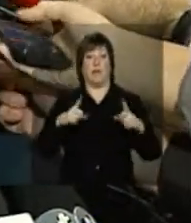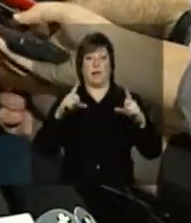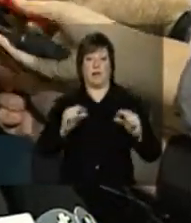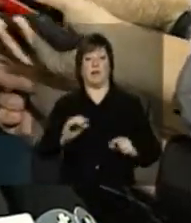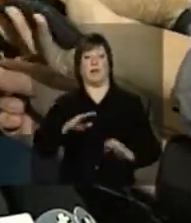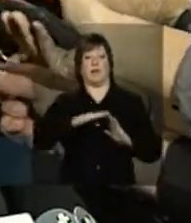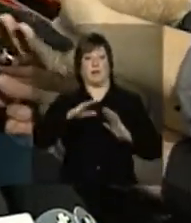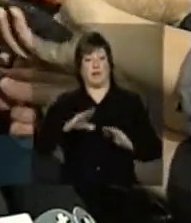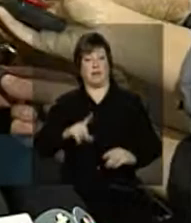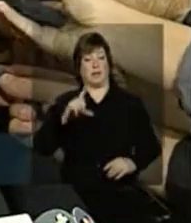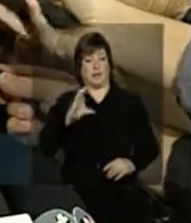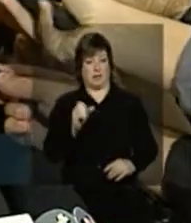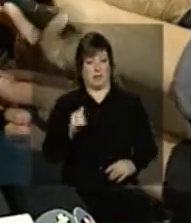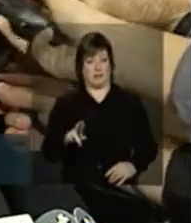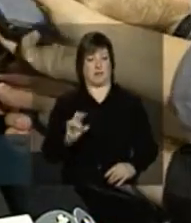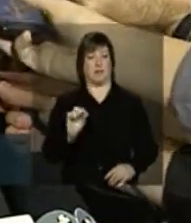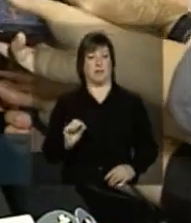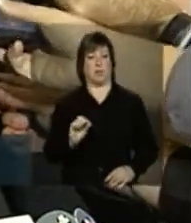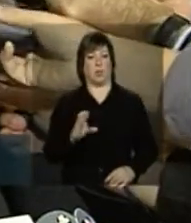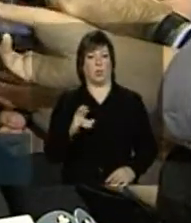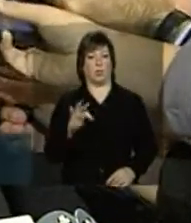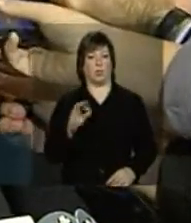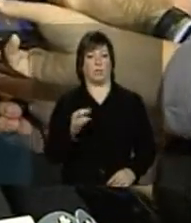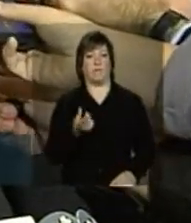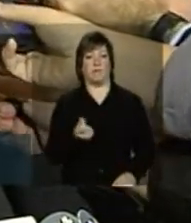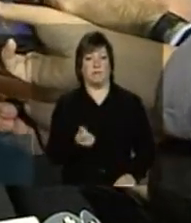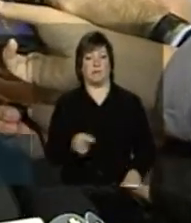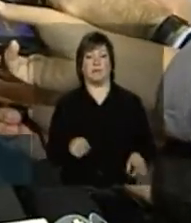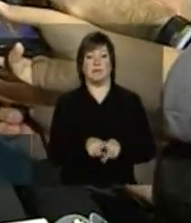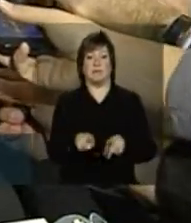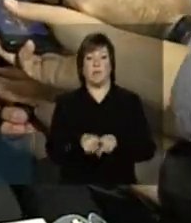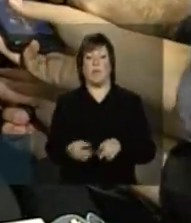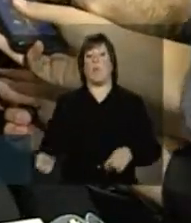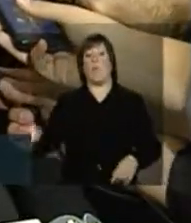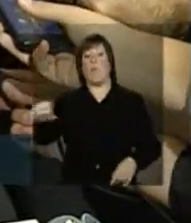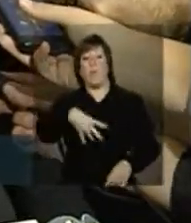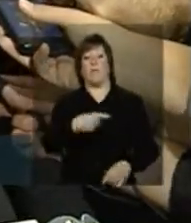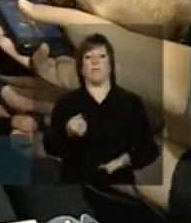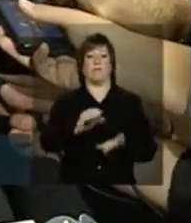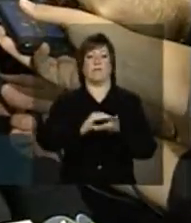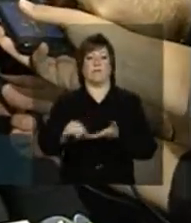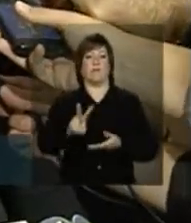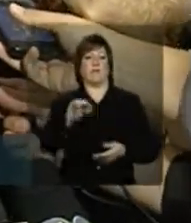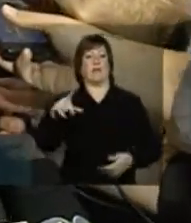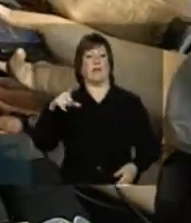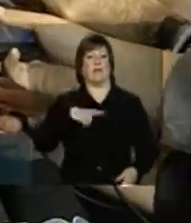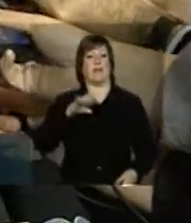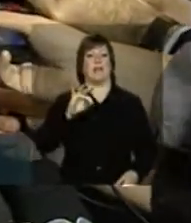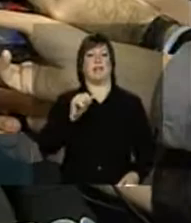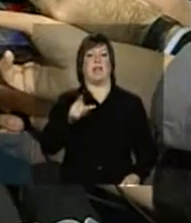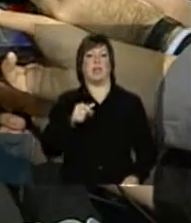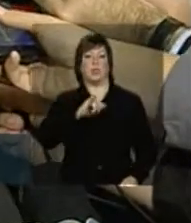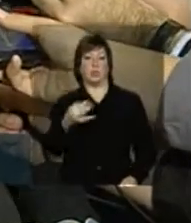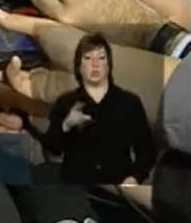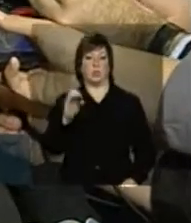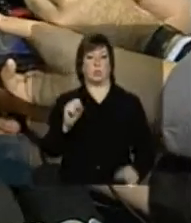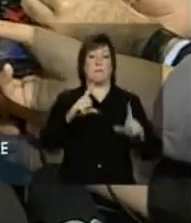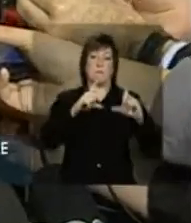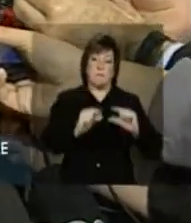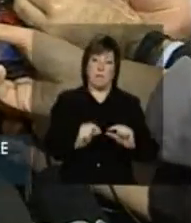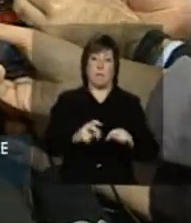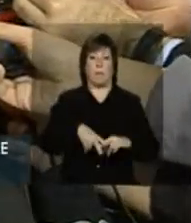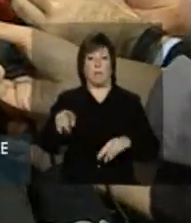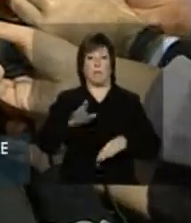dos investimentos que já estão em curso, e também dos novos investimentos que terão uma taxa de juros menor por parte